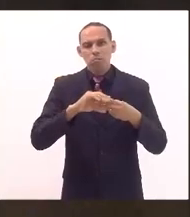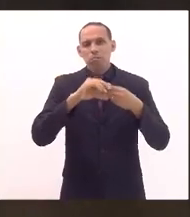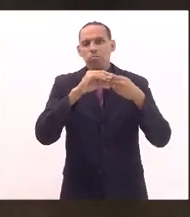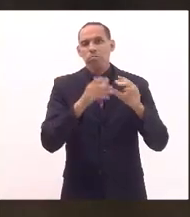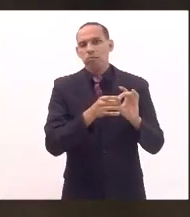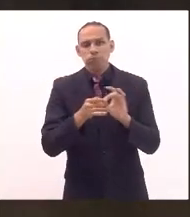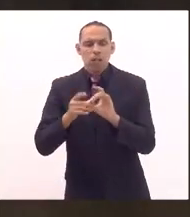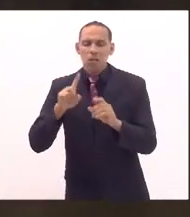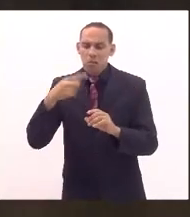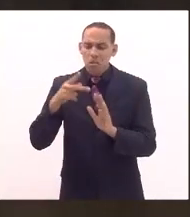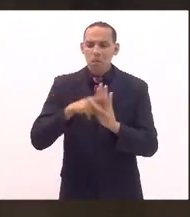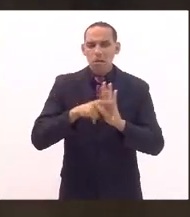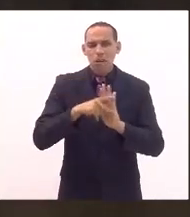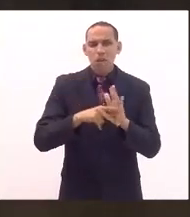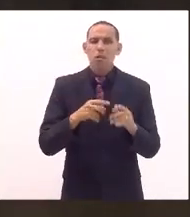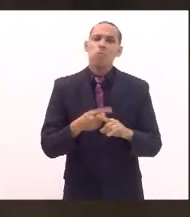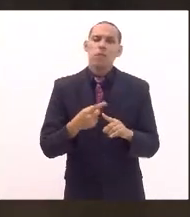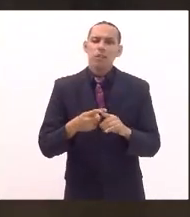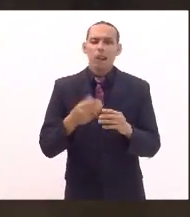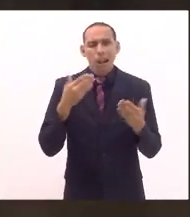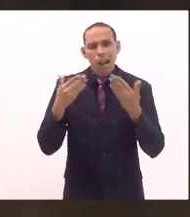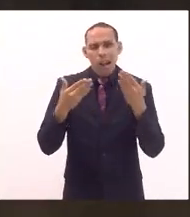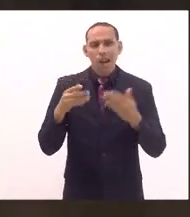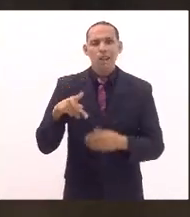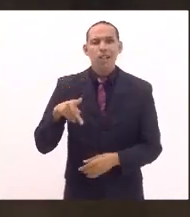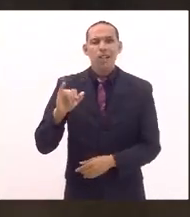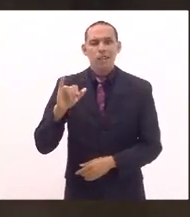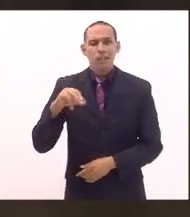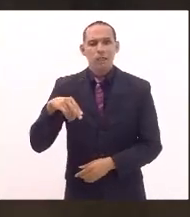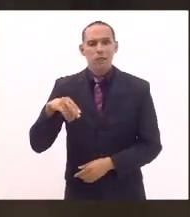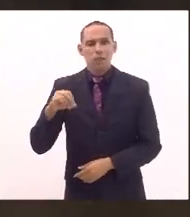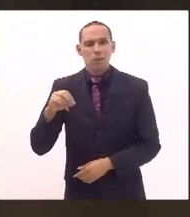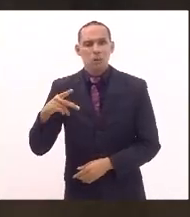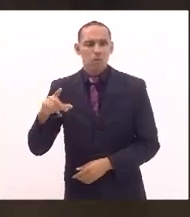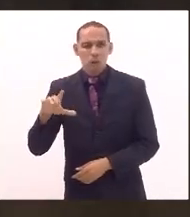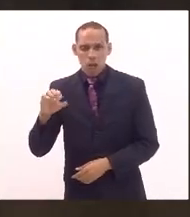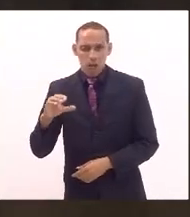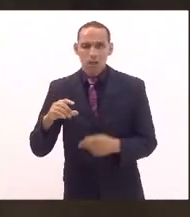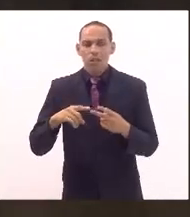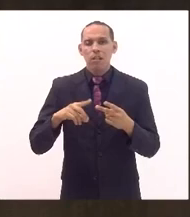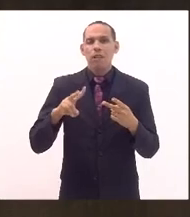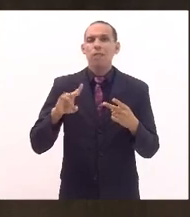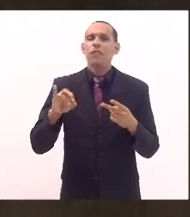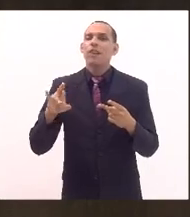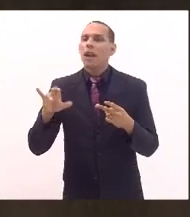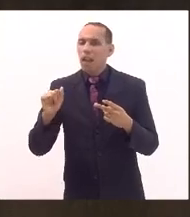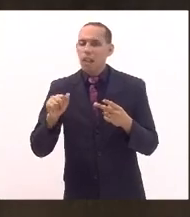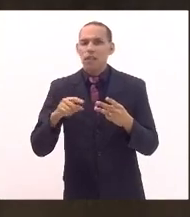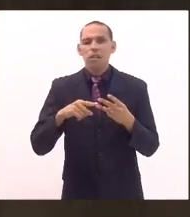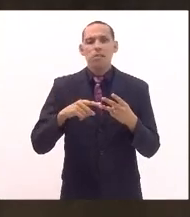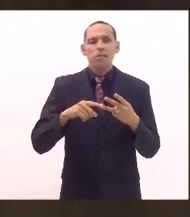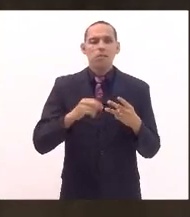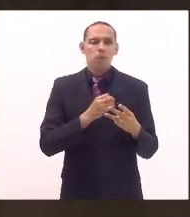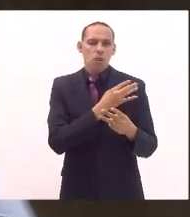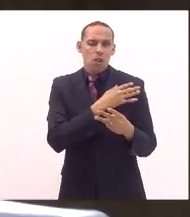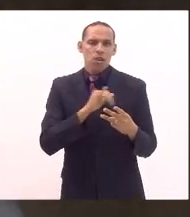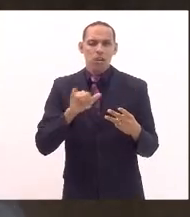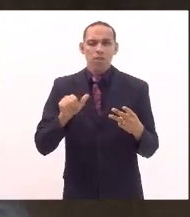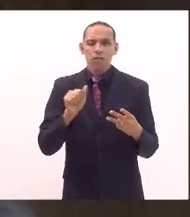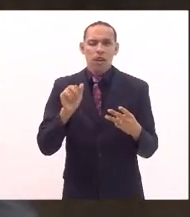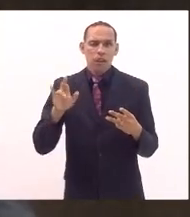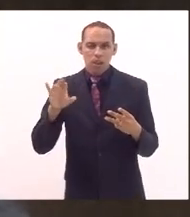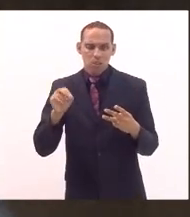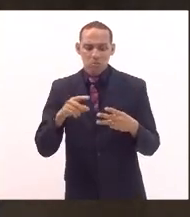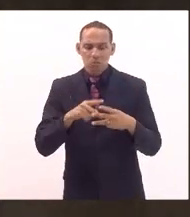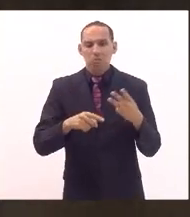e depois o projeto até para atender o deputado Alexandre locmelv era e assim também Deputado Coronel Jairo só apenas